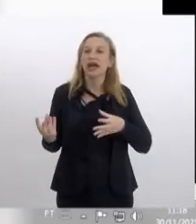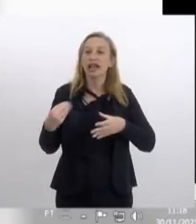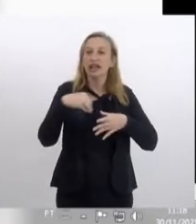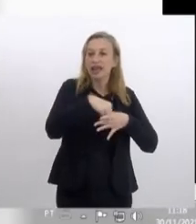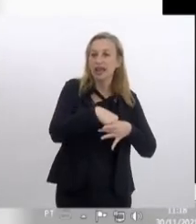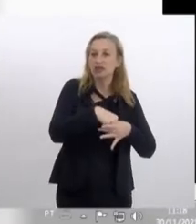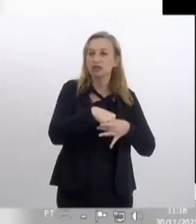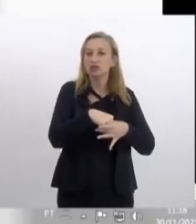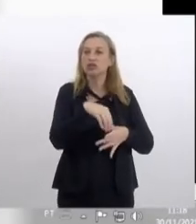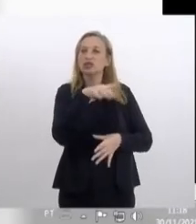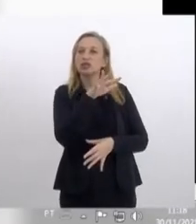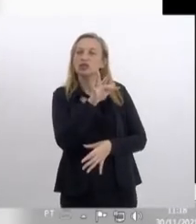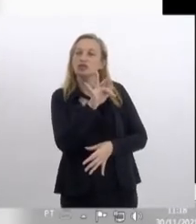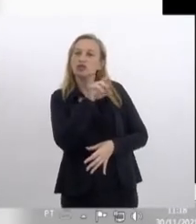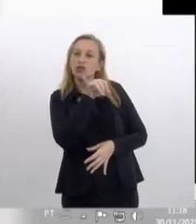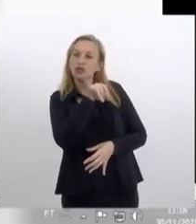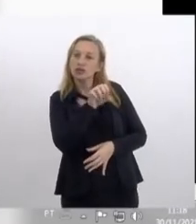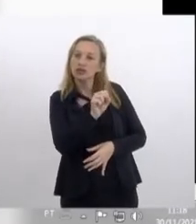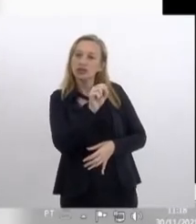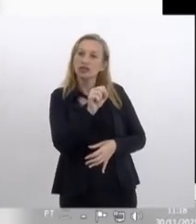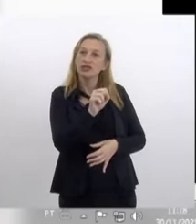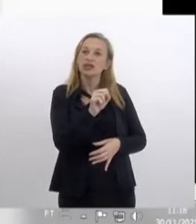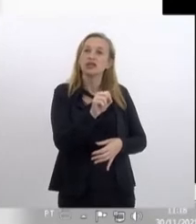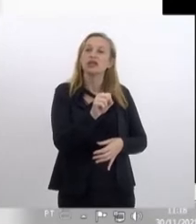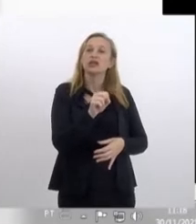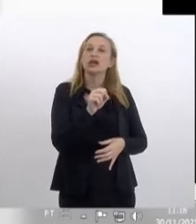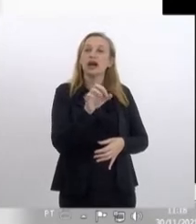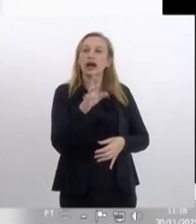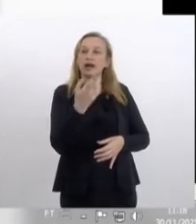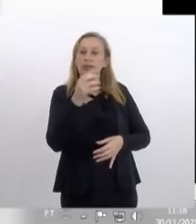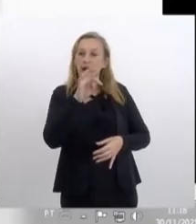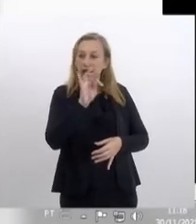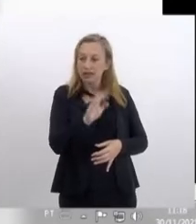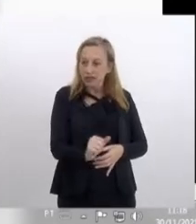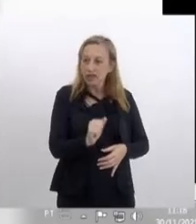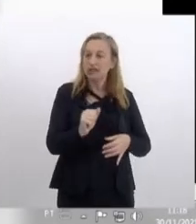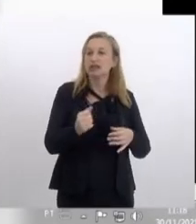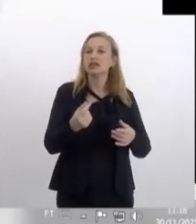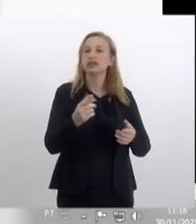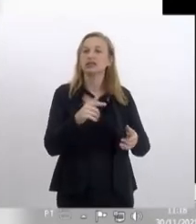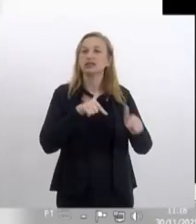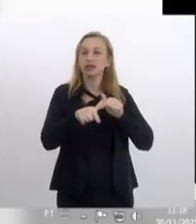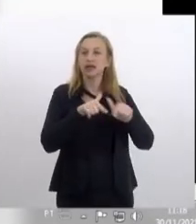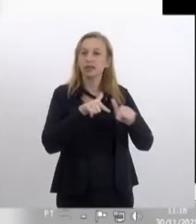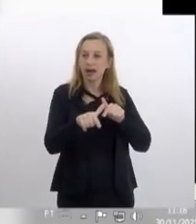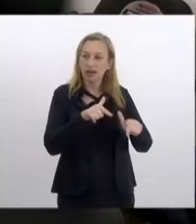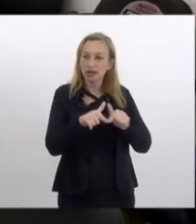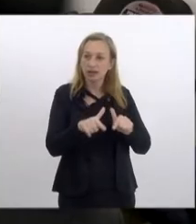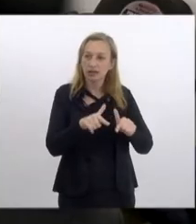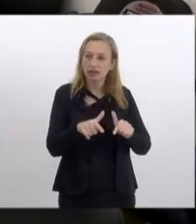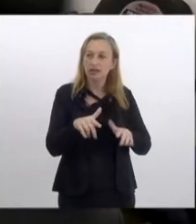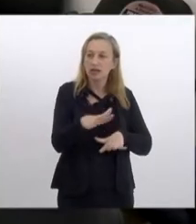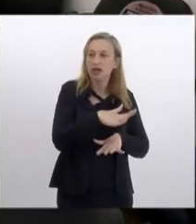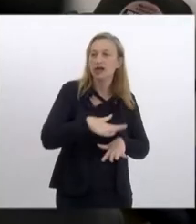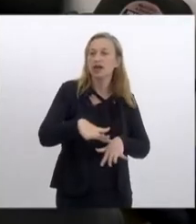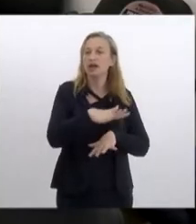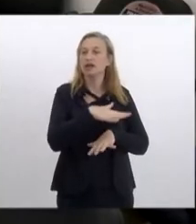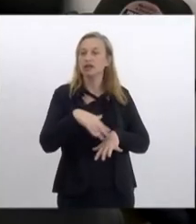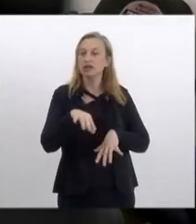das Forças Armadas, e esse programa trabalha no contraturno escolar, né? A gente precisa